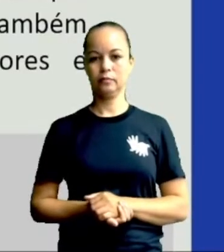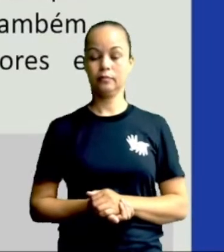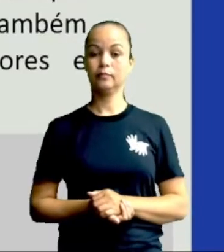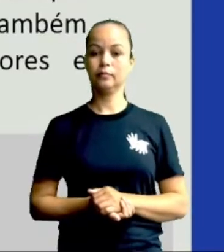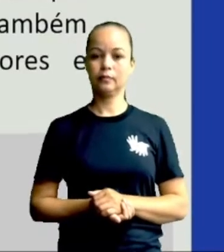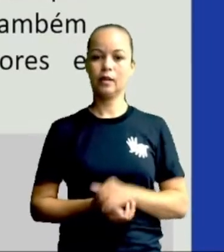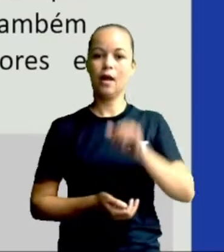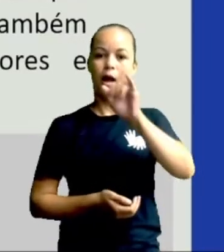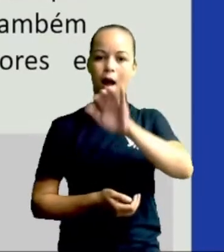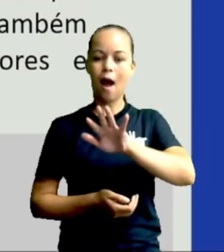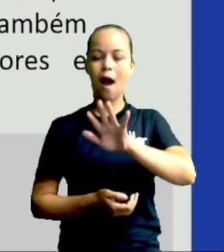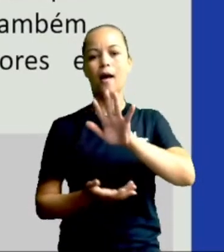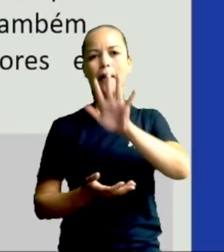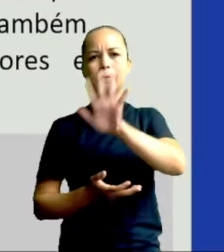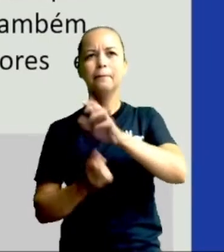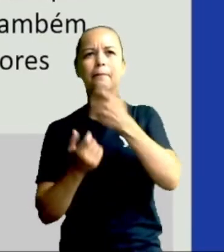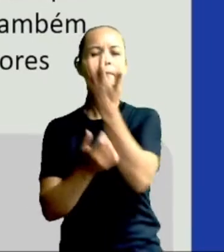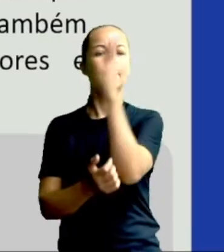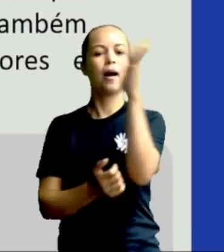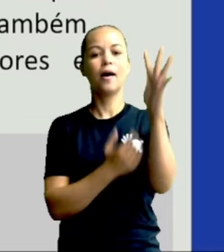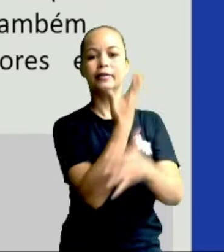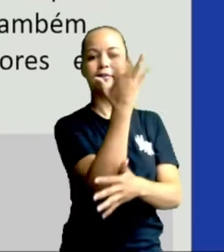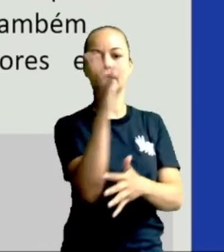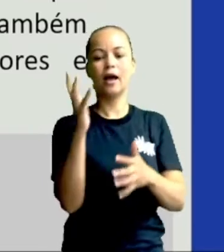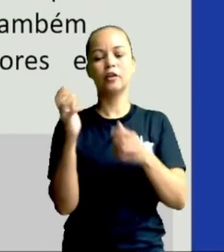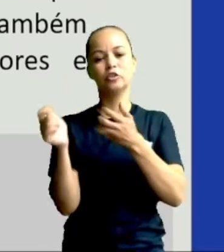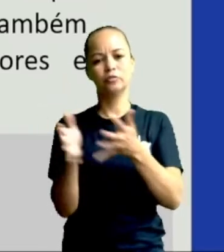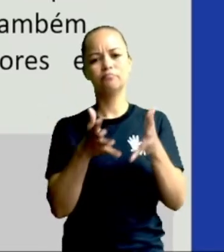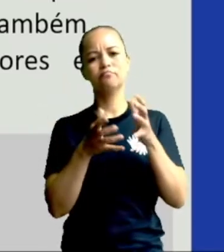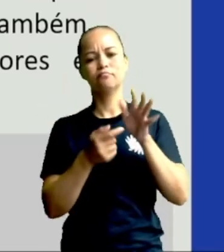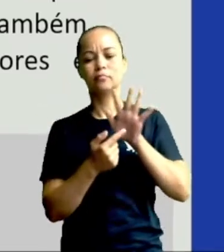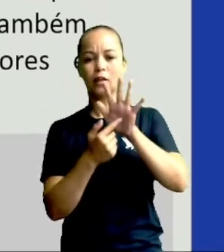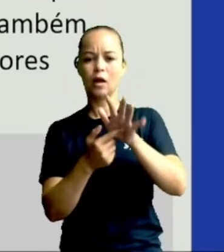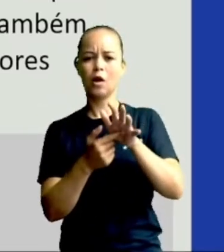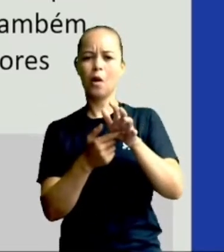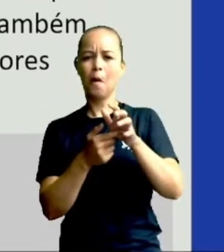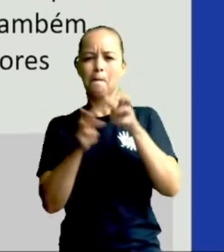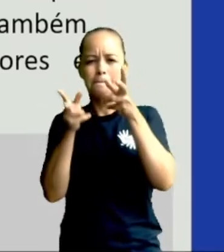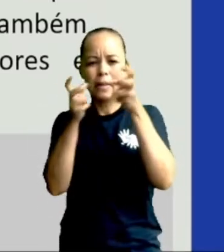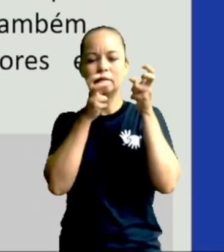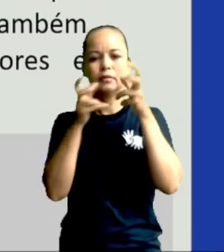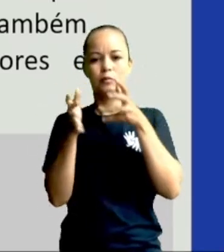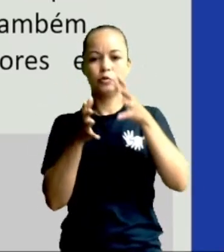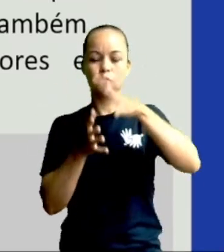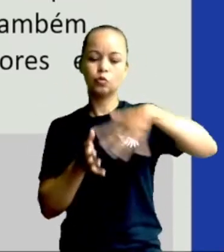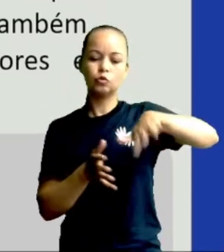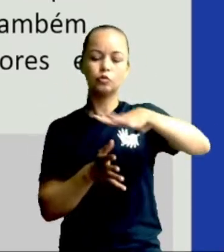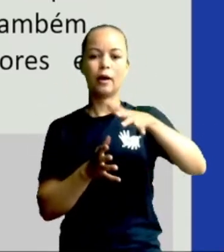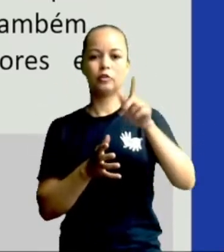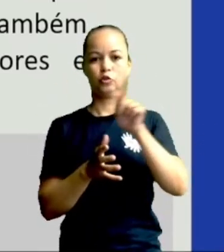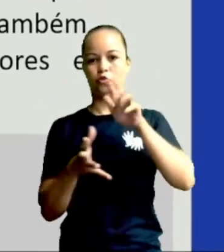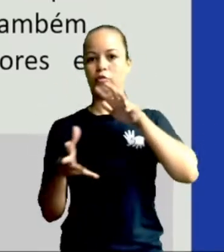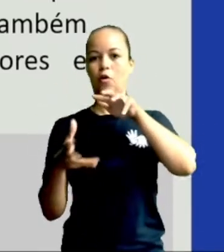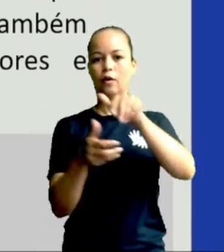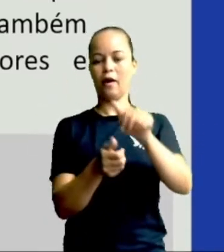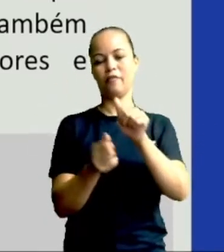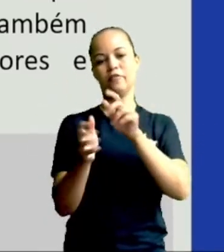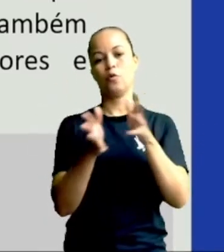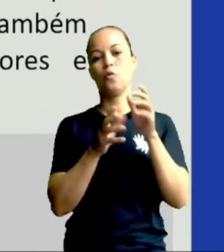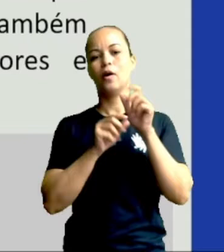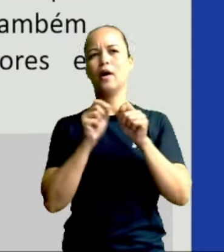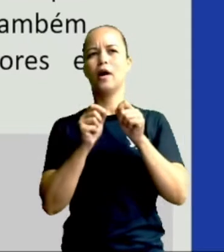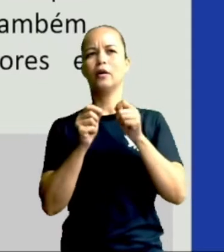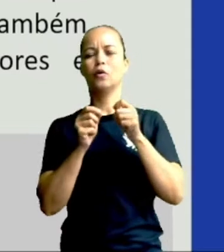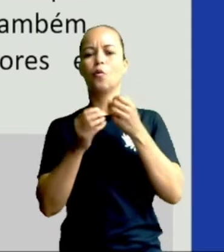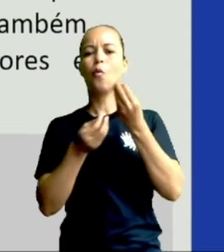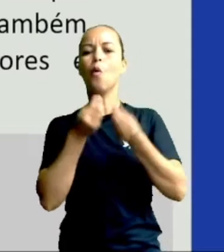A paisagem é, pois, os aspectos perceptíveis do espaço geográfico, isto é, a